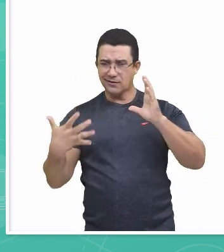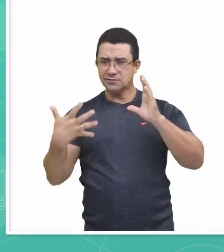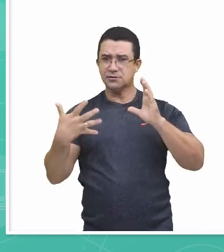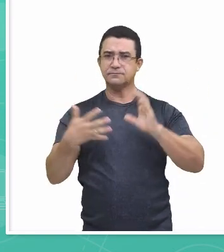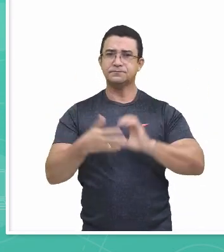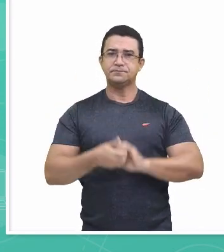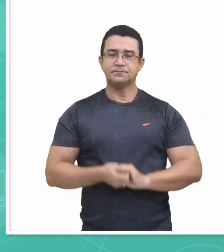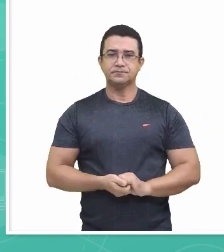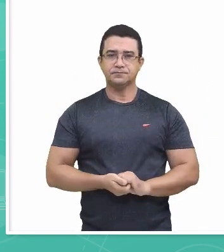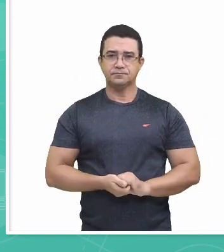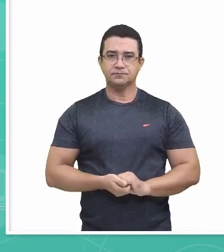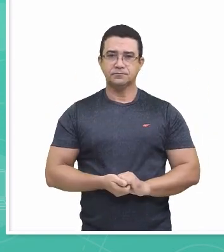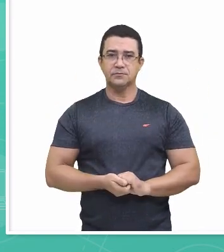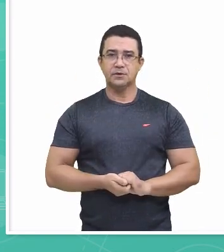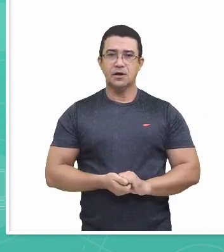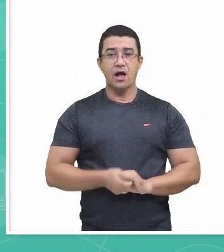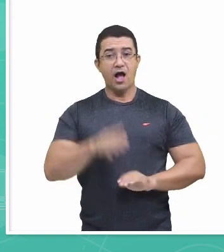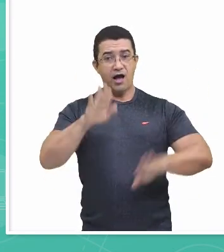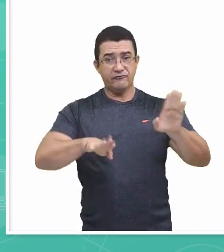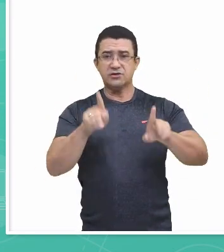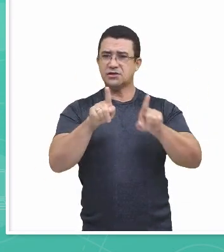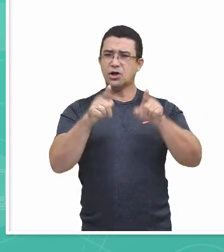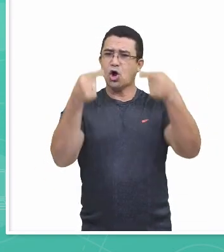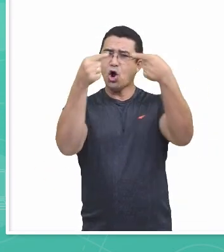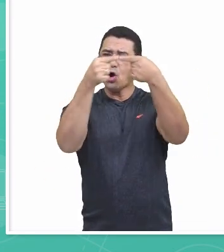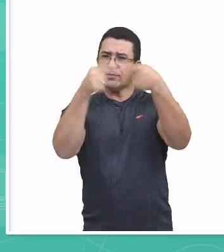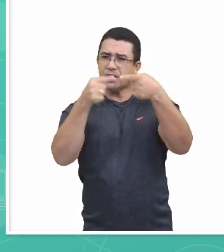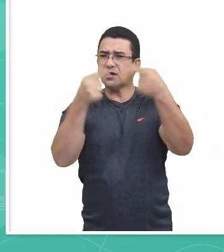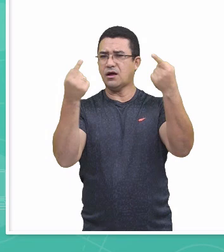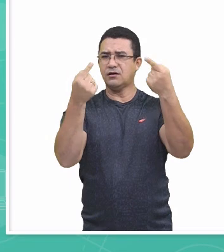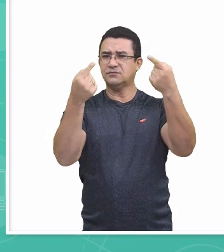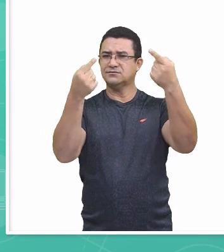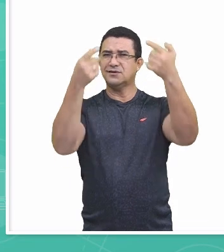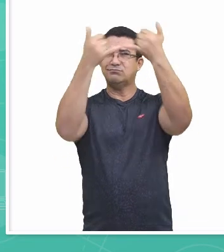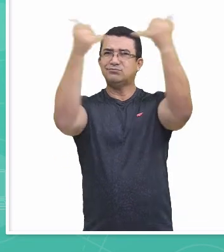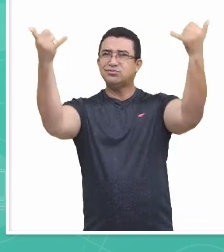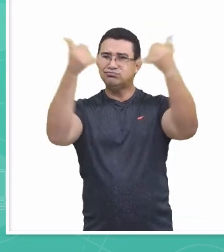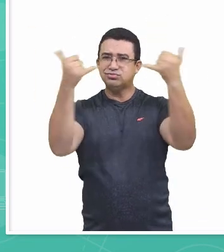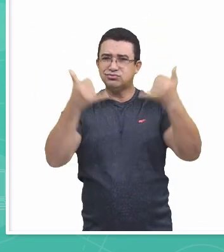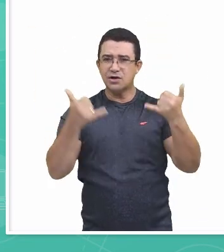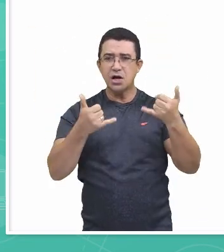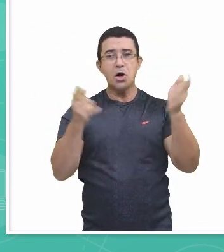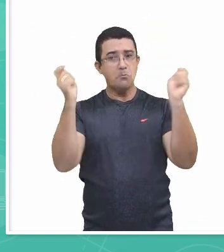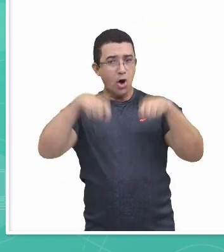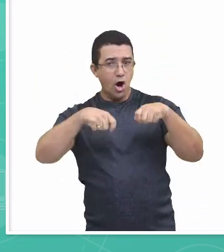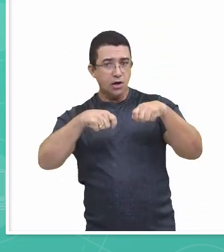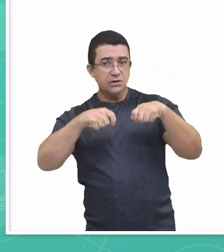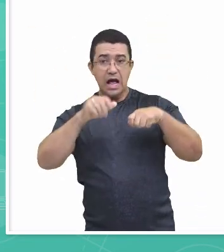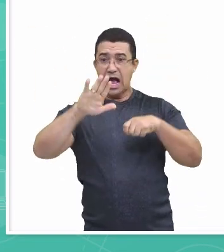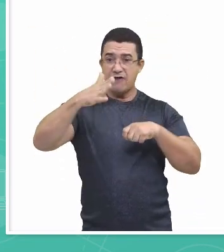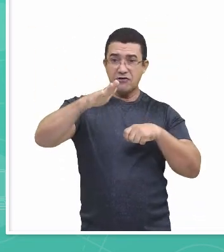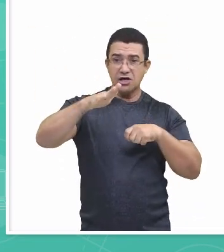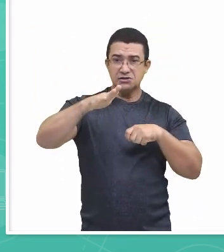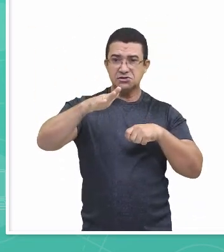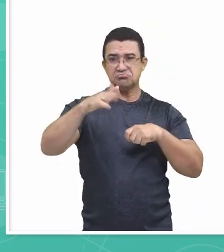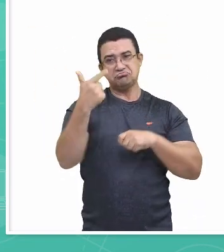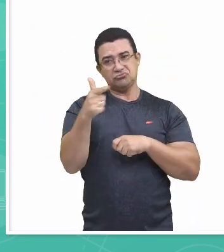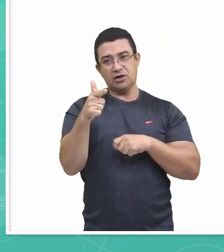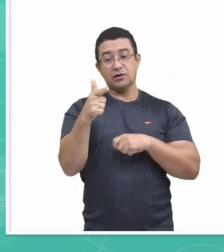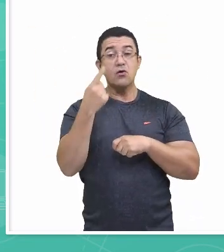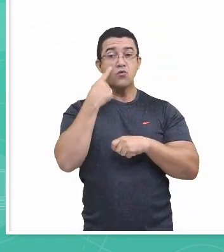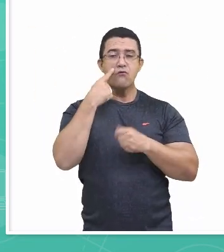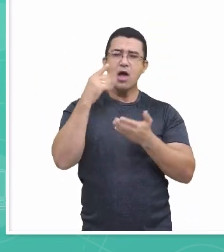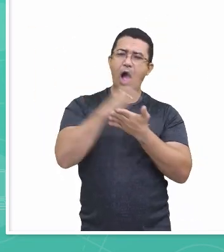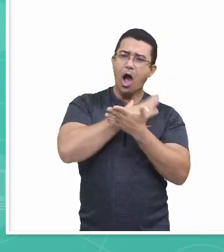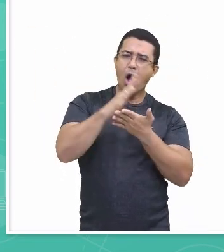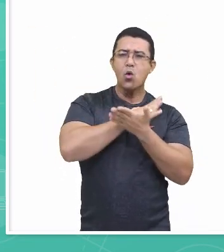de rima, pode não ter métrica, pode não ter rima. Exatamente. Vamos ver alguns